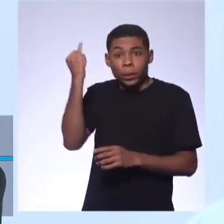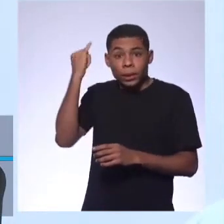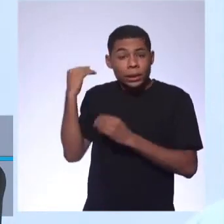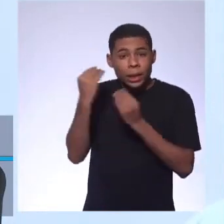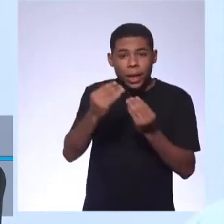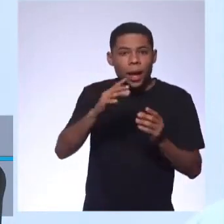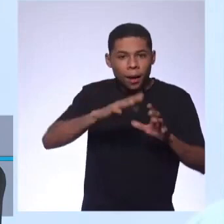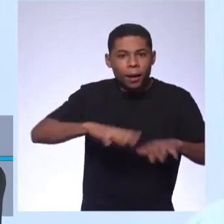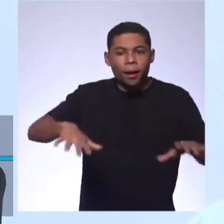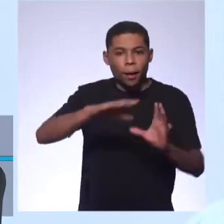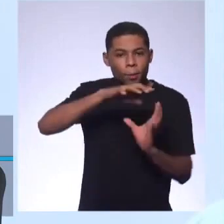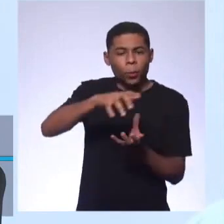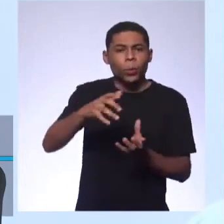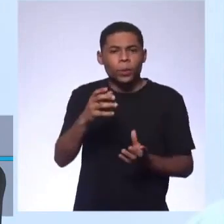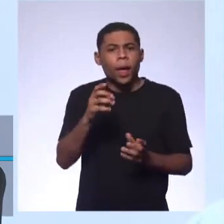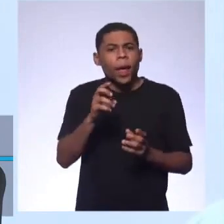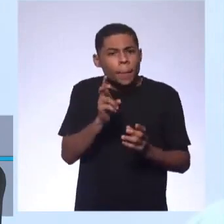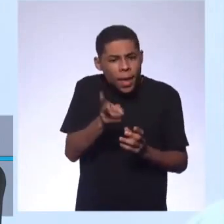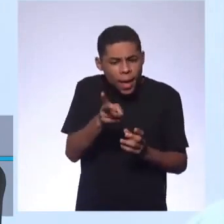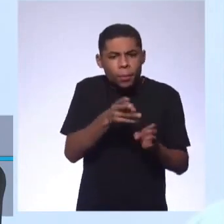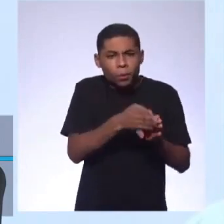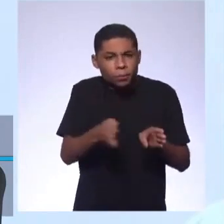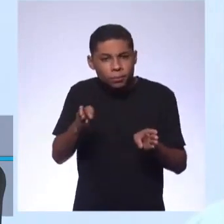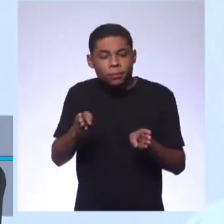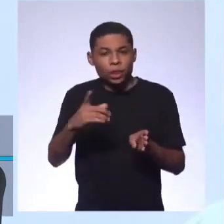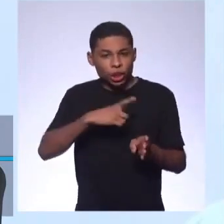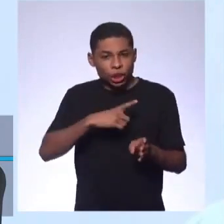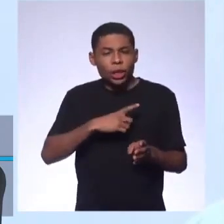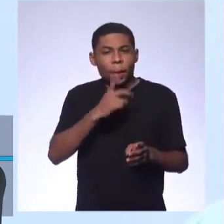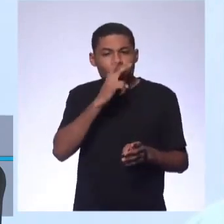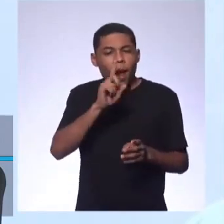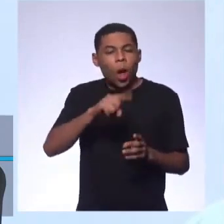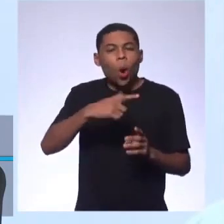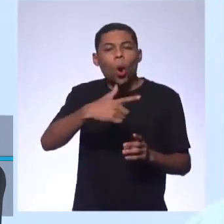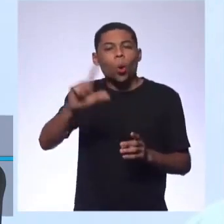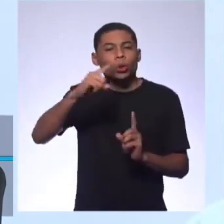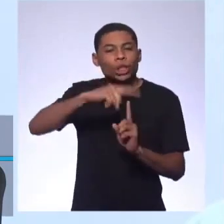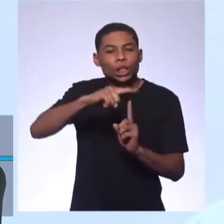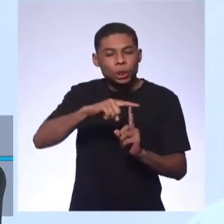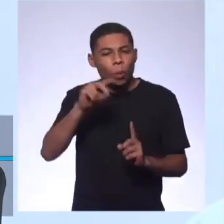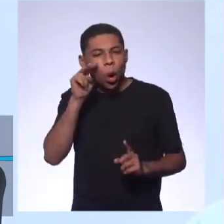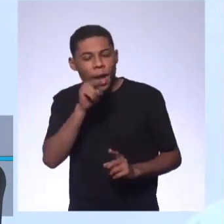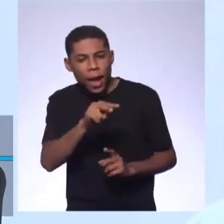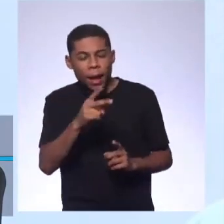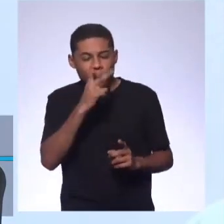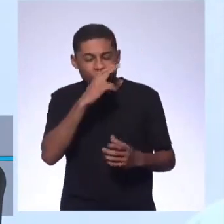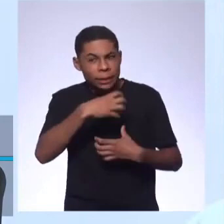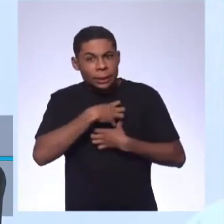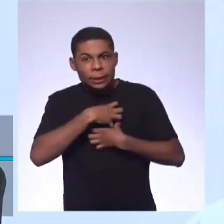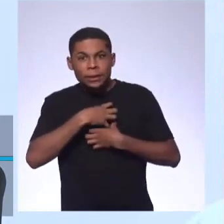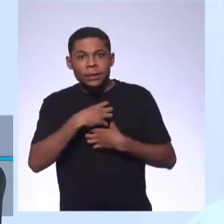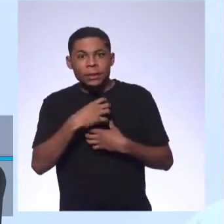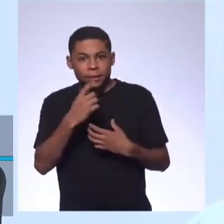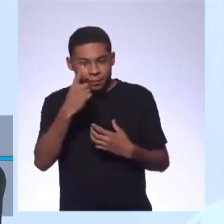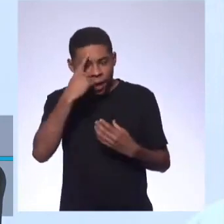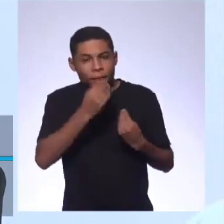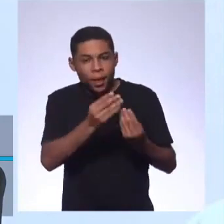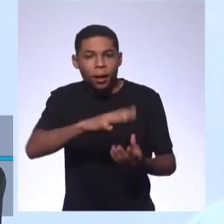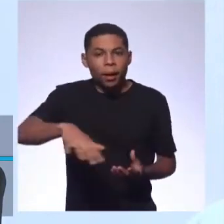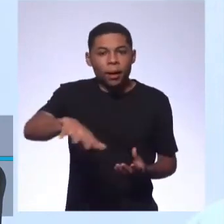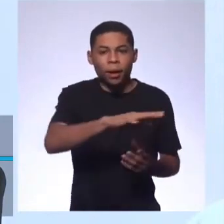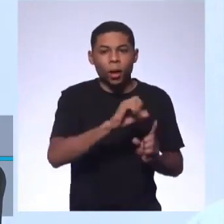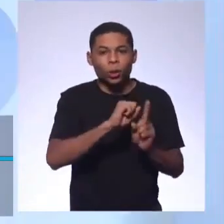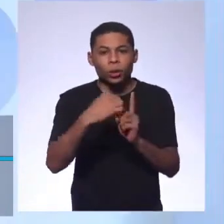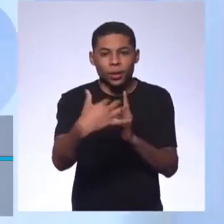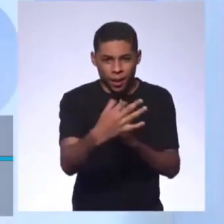esse mesmo período de uma outra forma, né? É um outro tipo de olhar, de impacto que se traz à sociedade, não é,